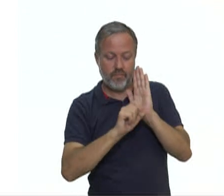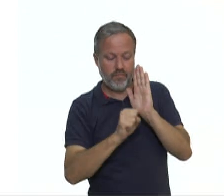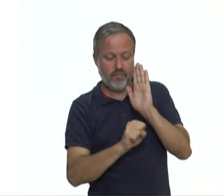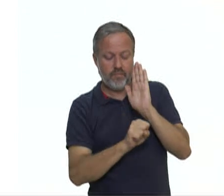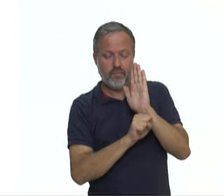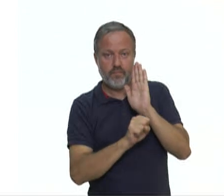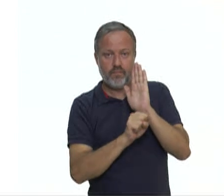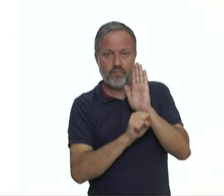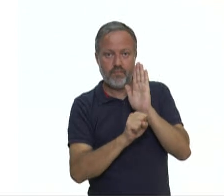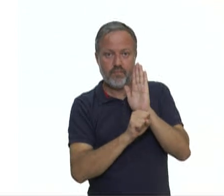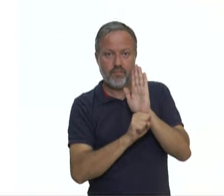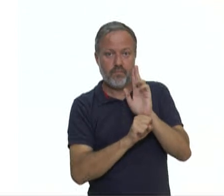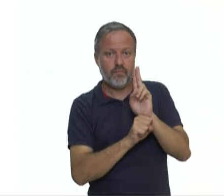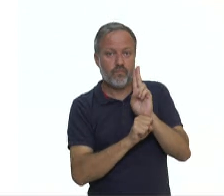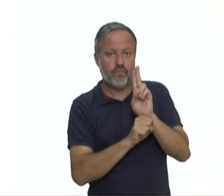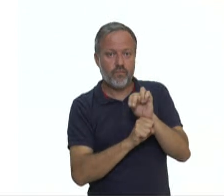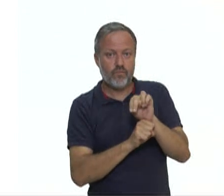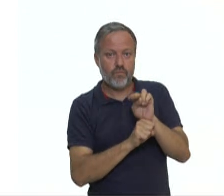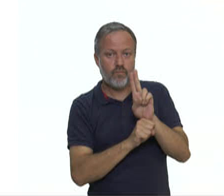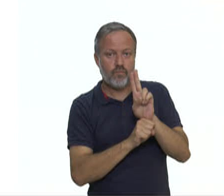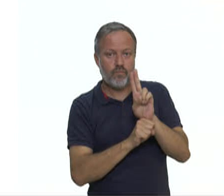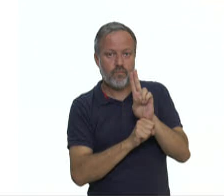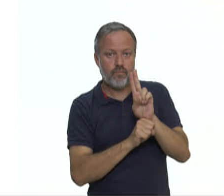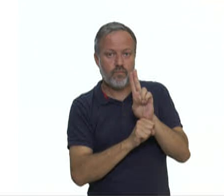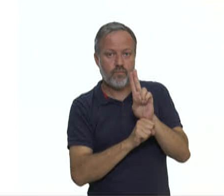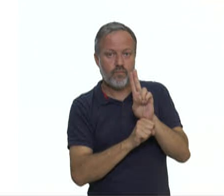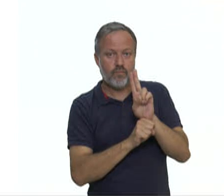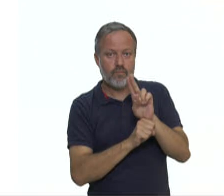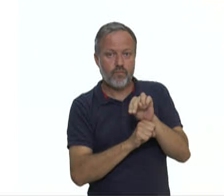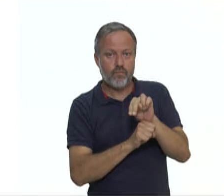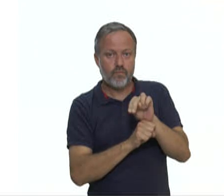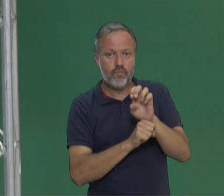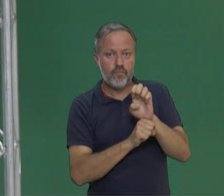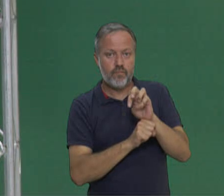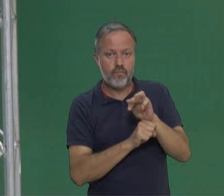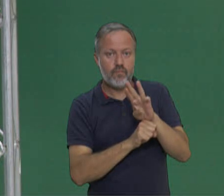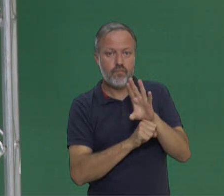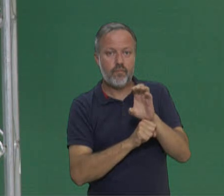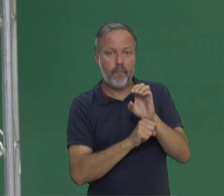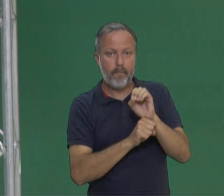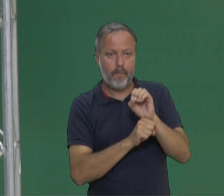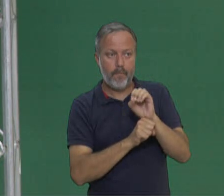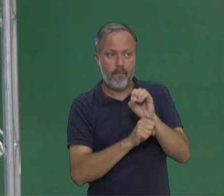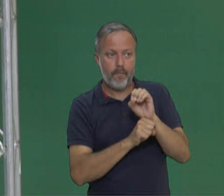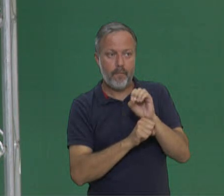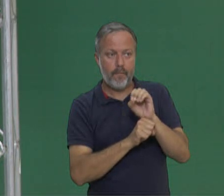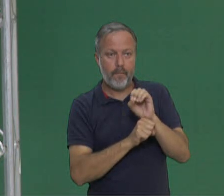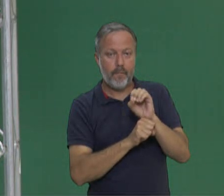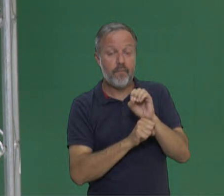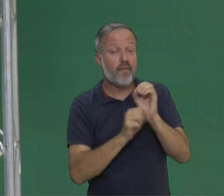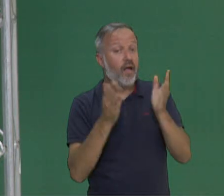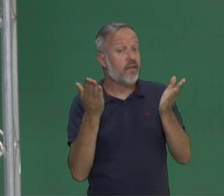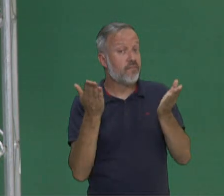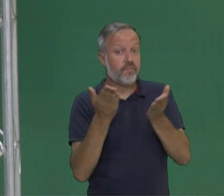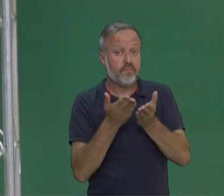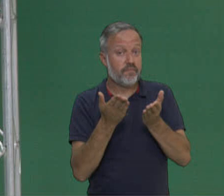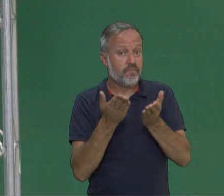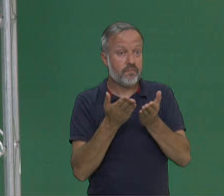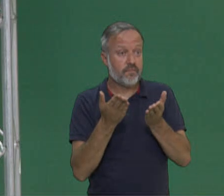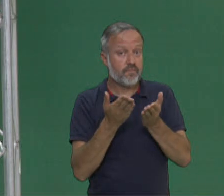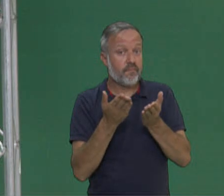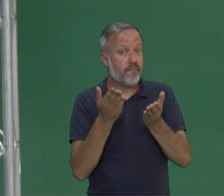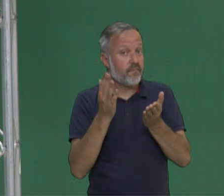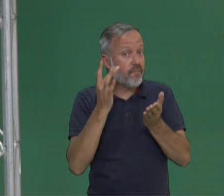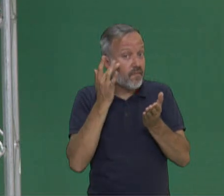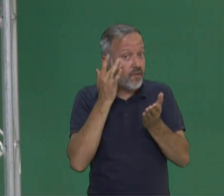até agora de ununênio, 1, 1 e 9 em latim, que ninguém, até o momento, conseguiu